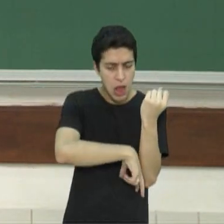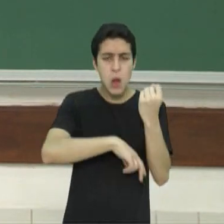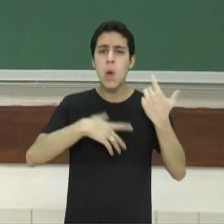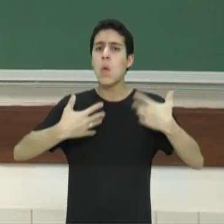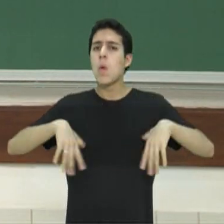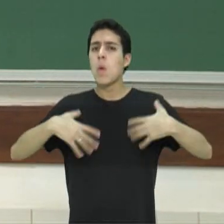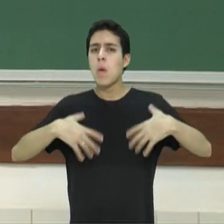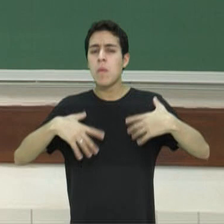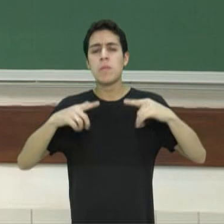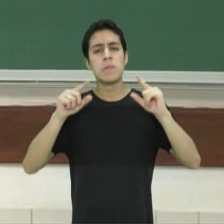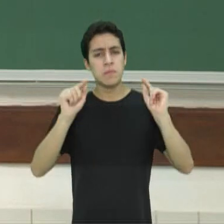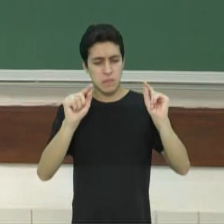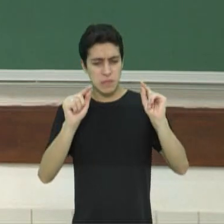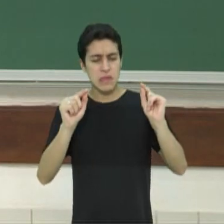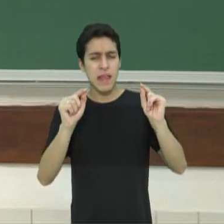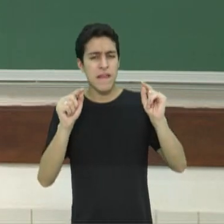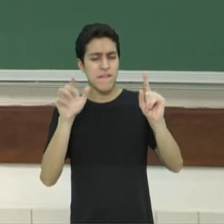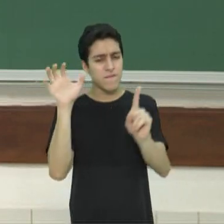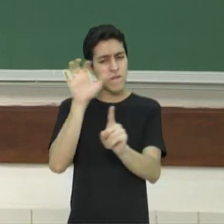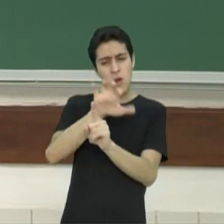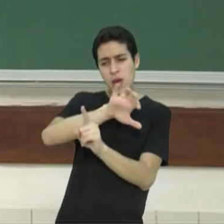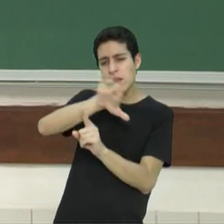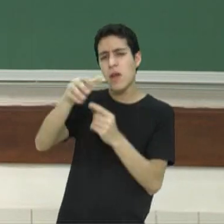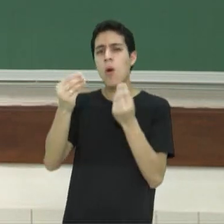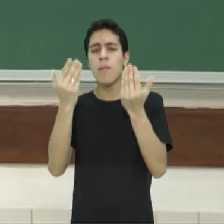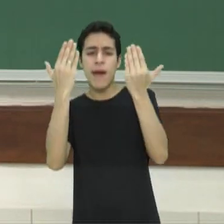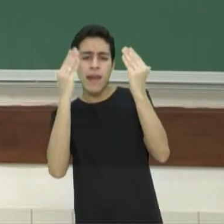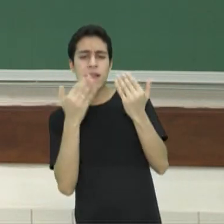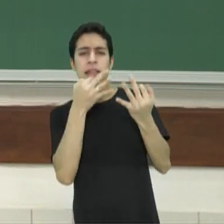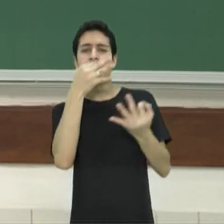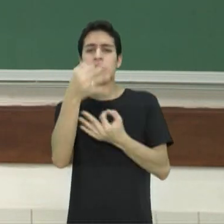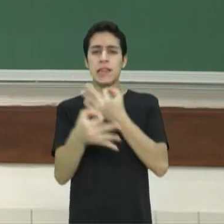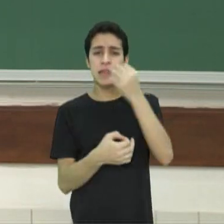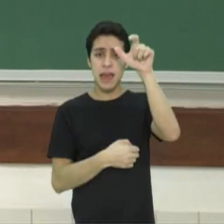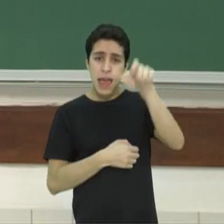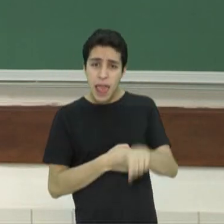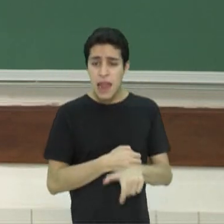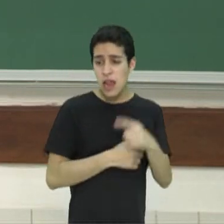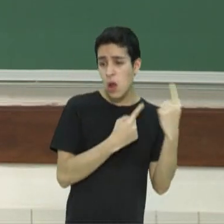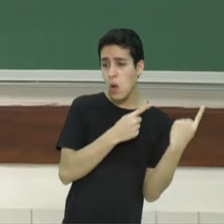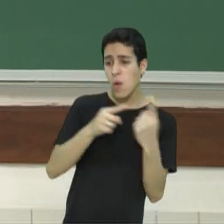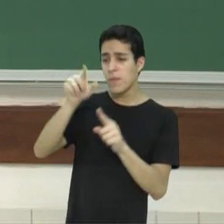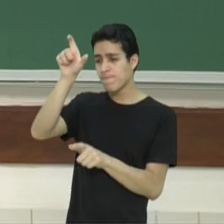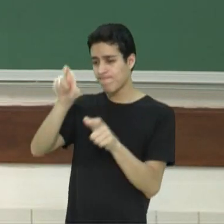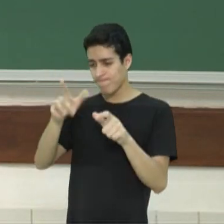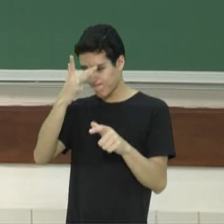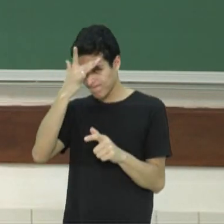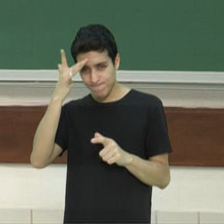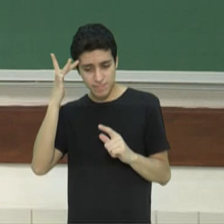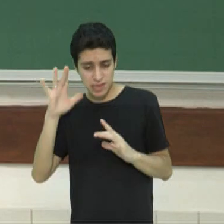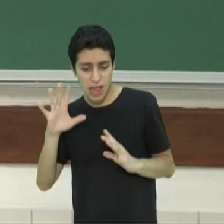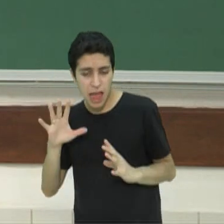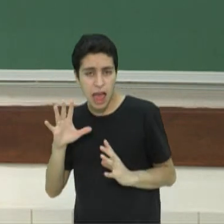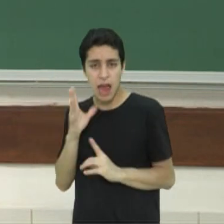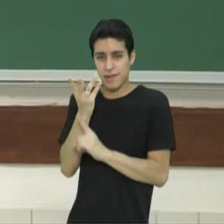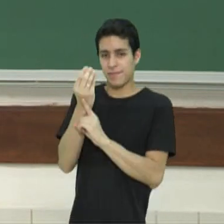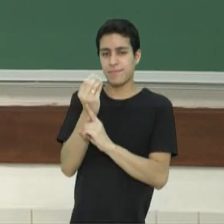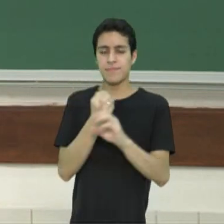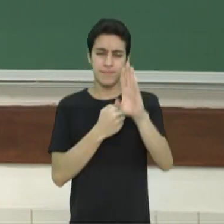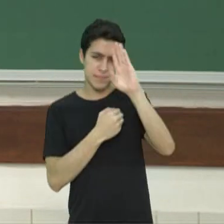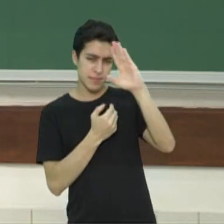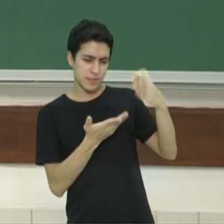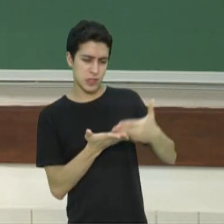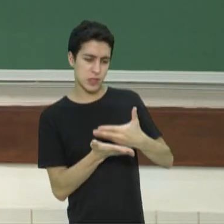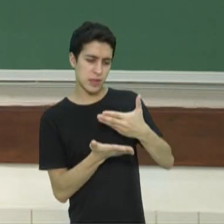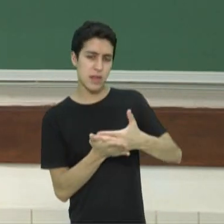de maneira direta na análise crítica que o Platão faz aos artistas, especialmente no livro A